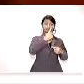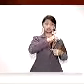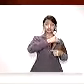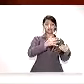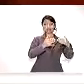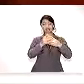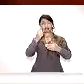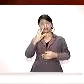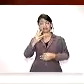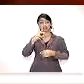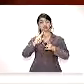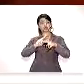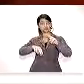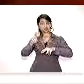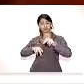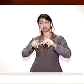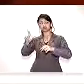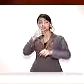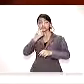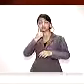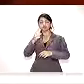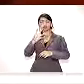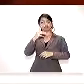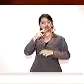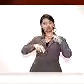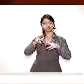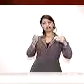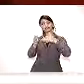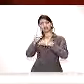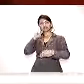João saiade de 14 de junho a 31 de